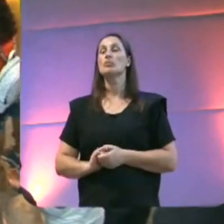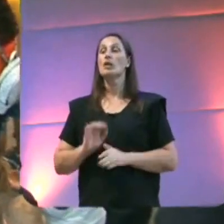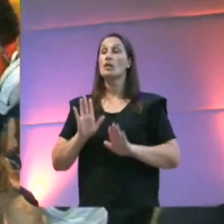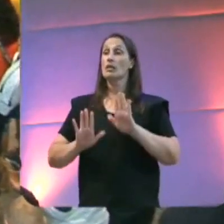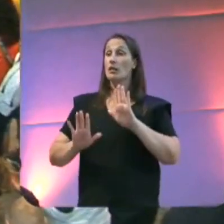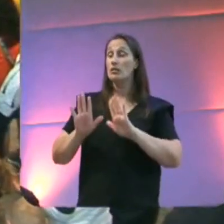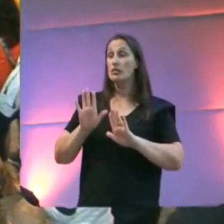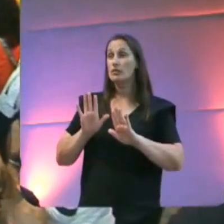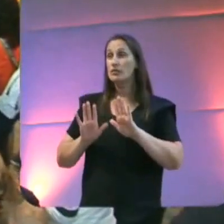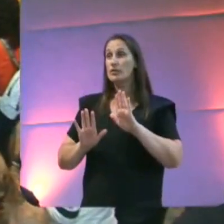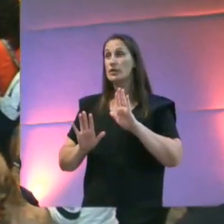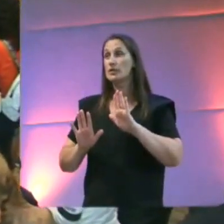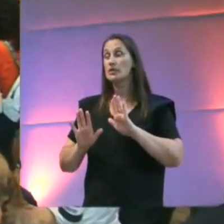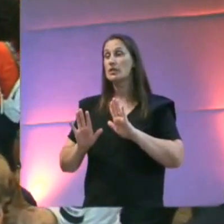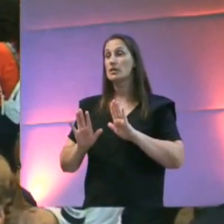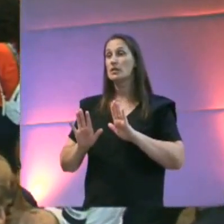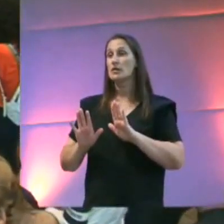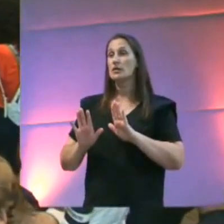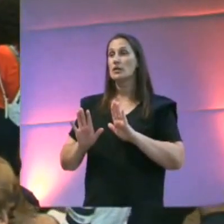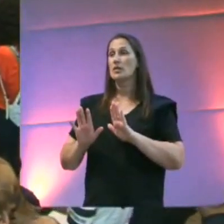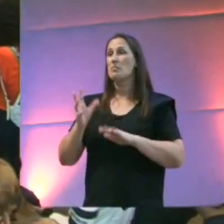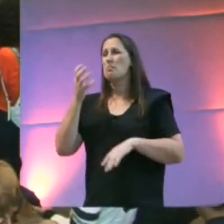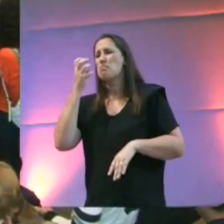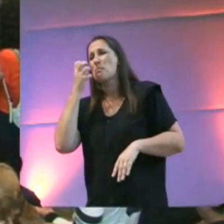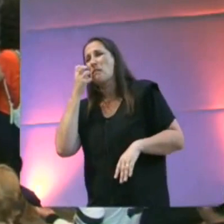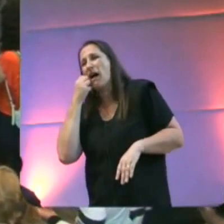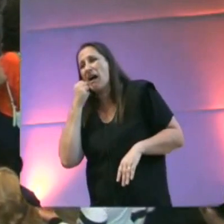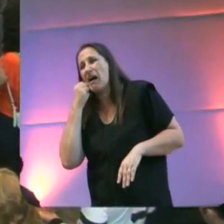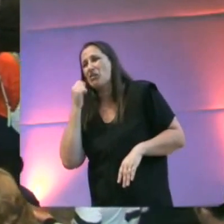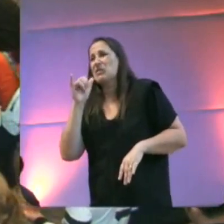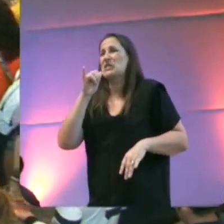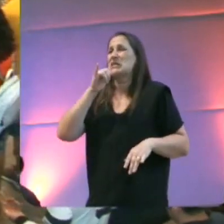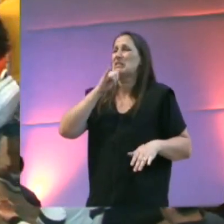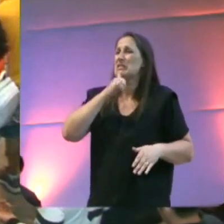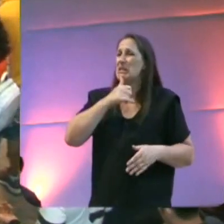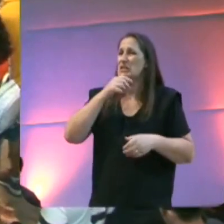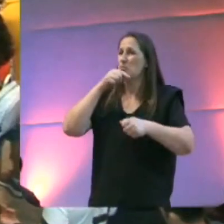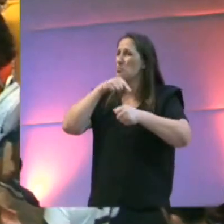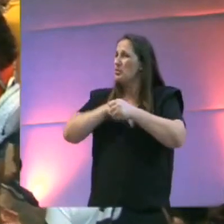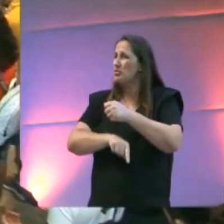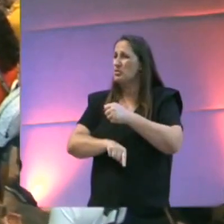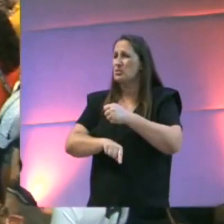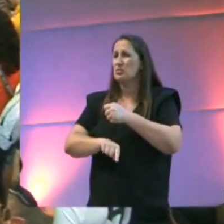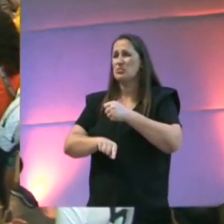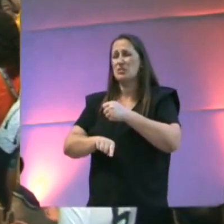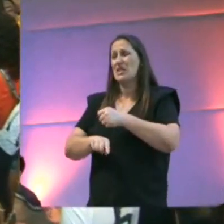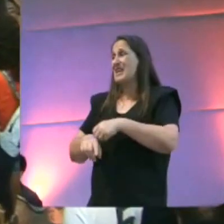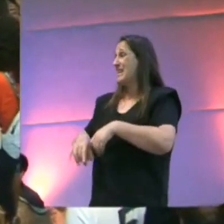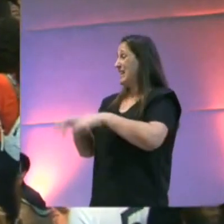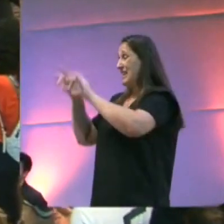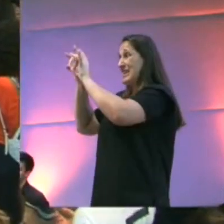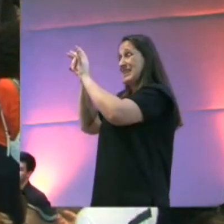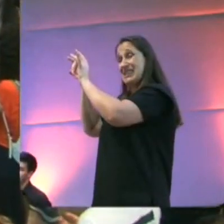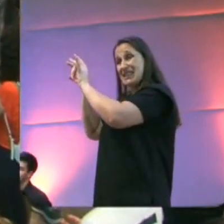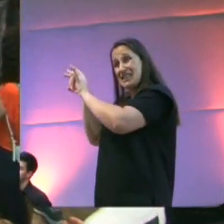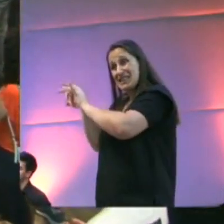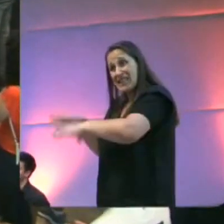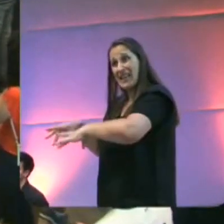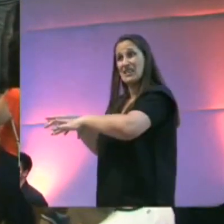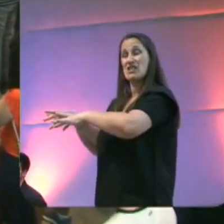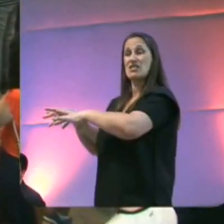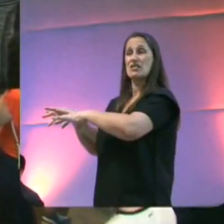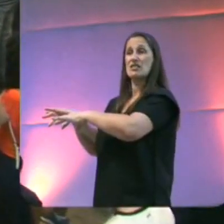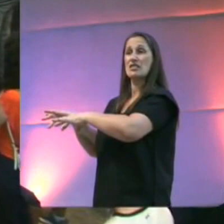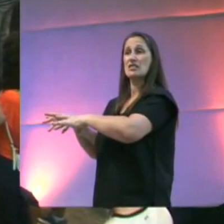Talvez alguma mágoa profunda que está dentro de você, deixa aos pés de Jesus.